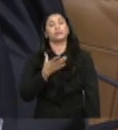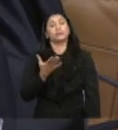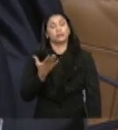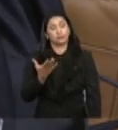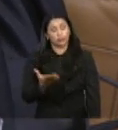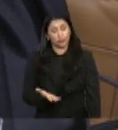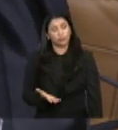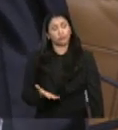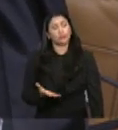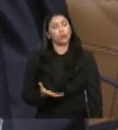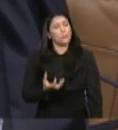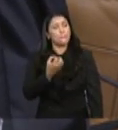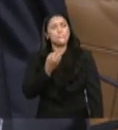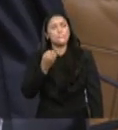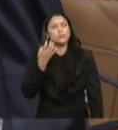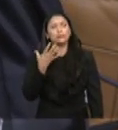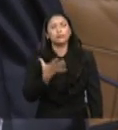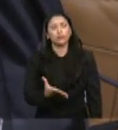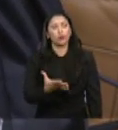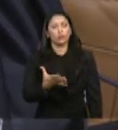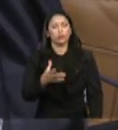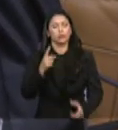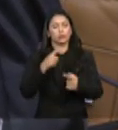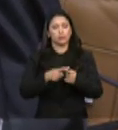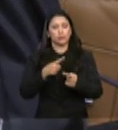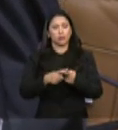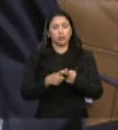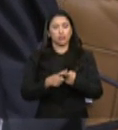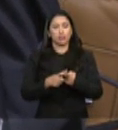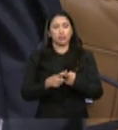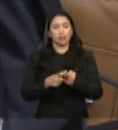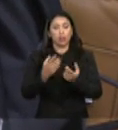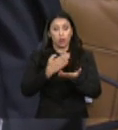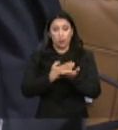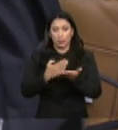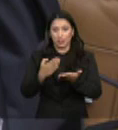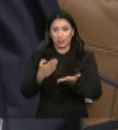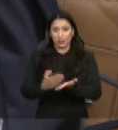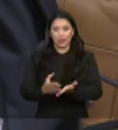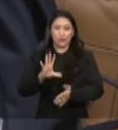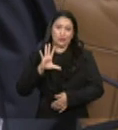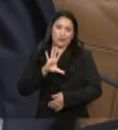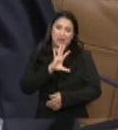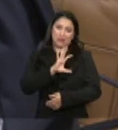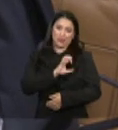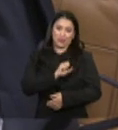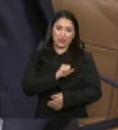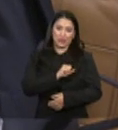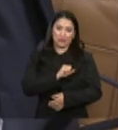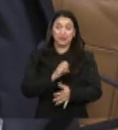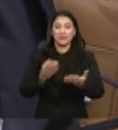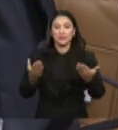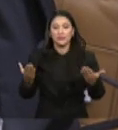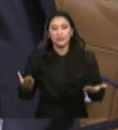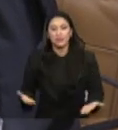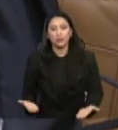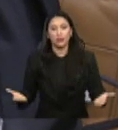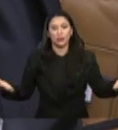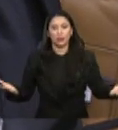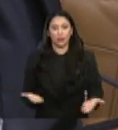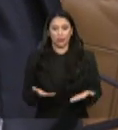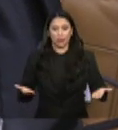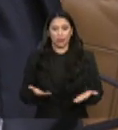são benignos porque Residem originariamente no amor estamos hoje